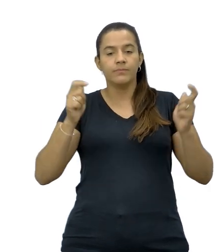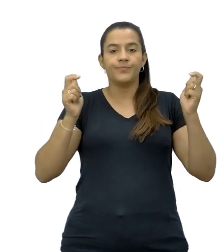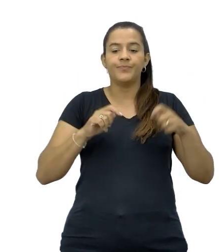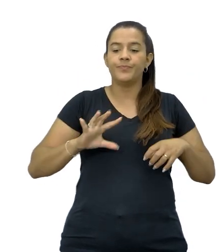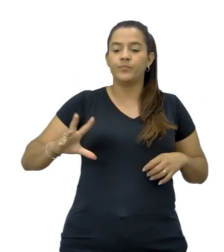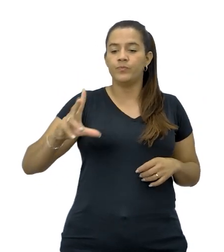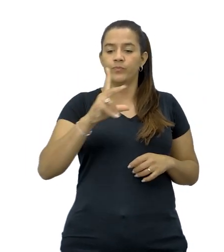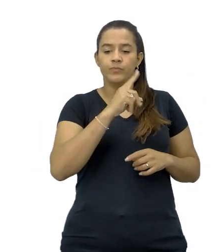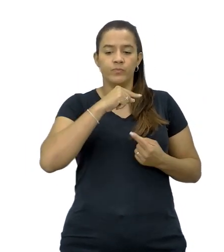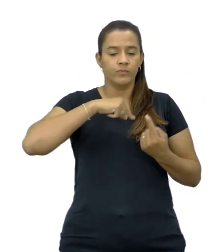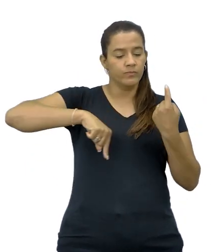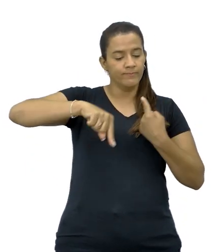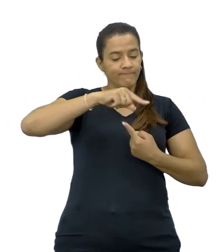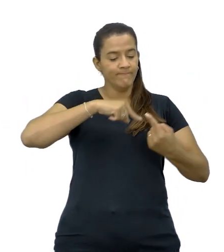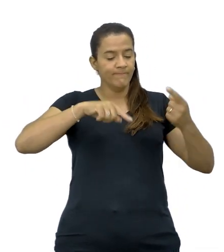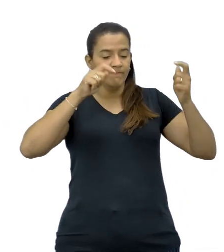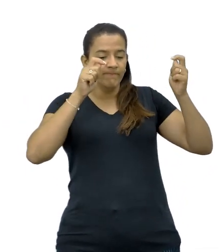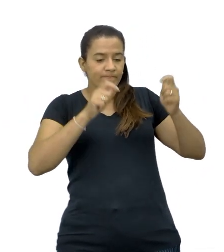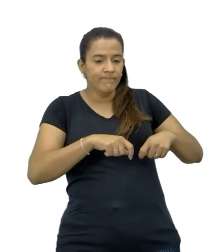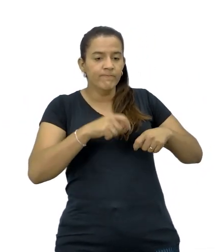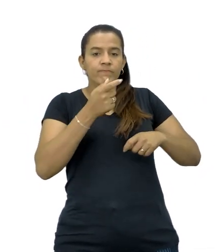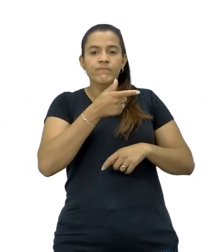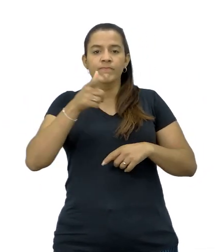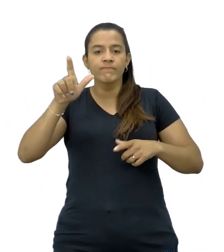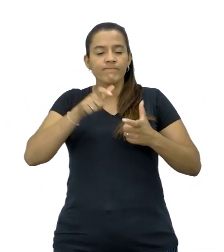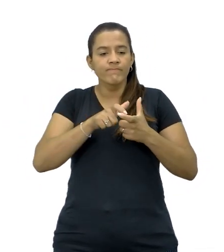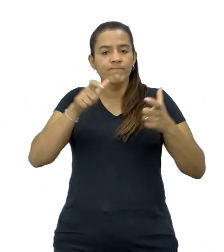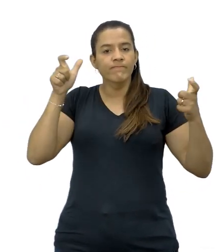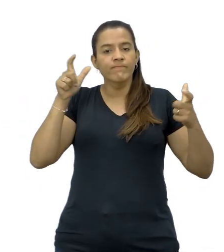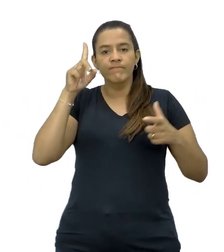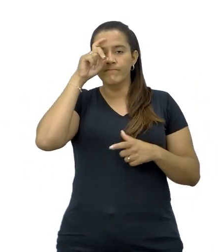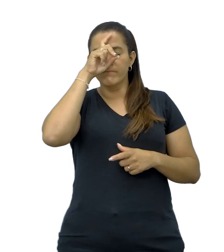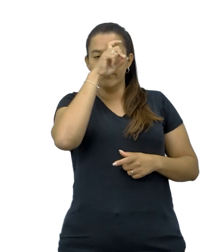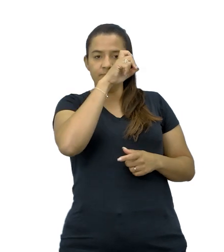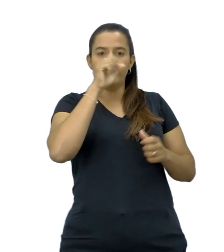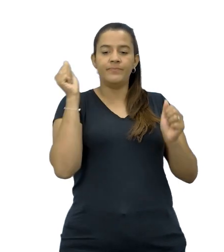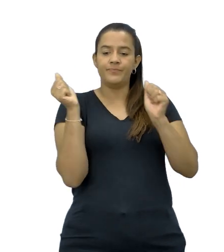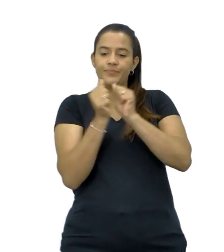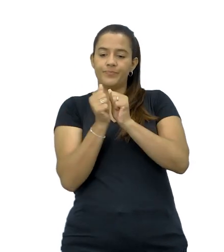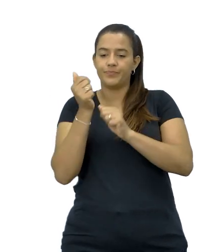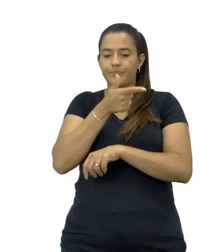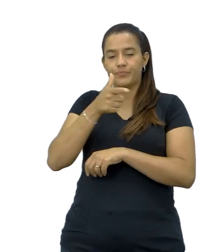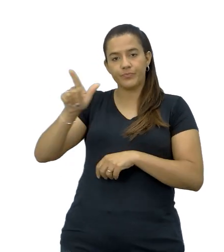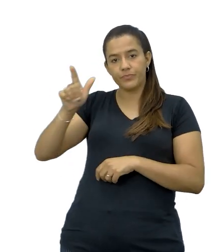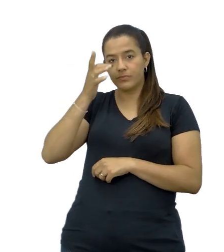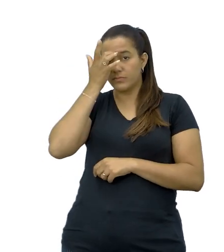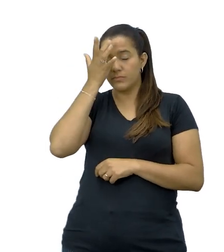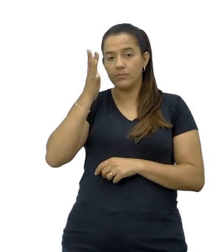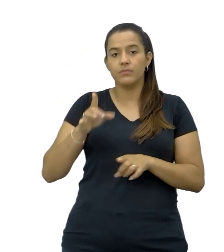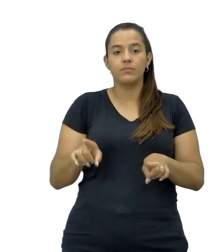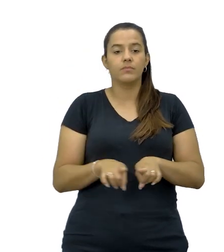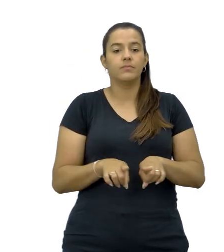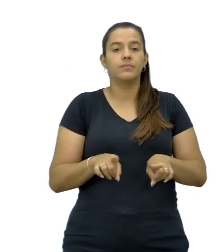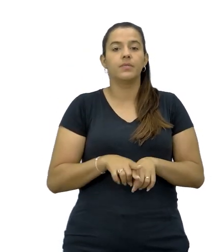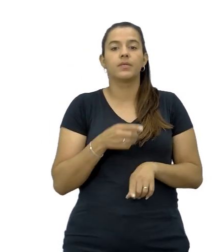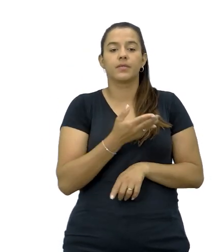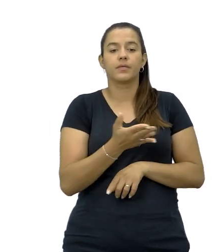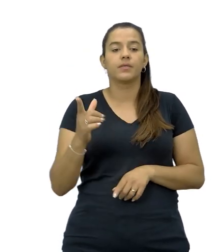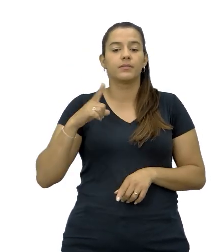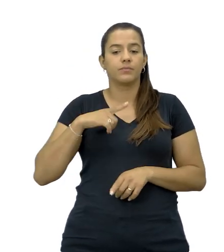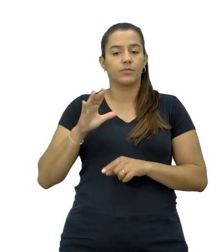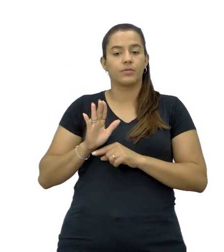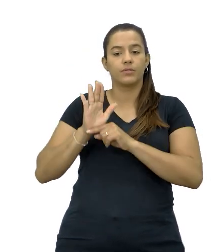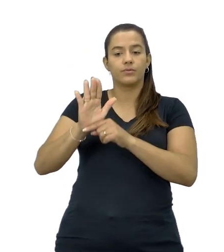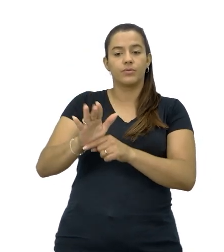todos estejam envolvidos, mesmo aqueles com maior dificuldade, junto com aqueles com maiores facilidades, onde eles possam um contribuir